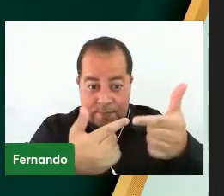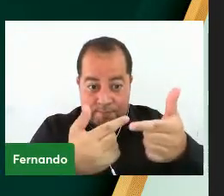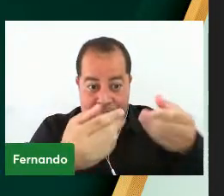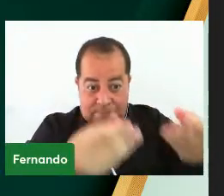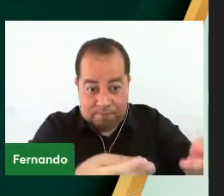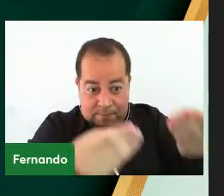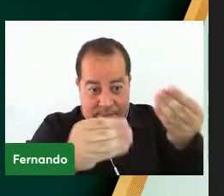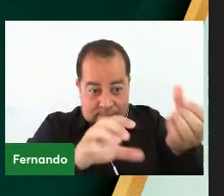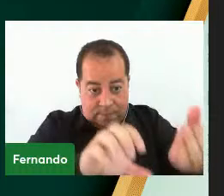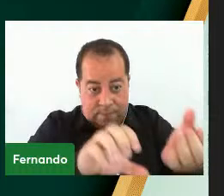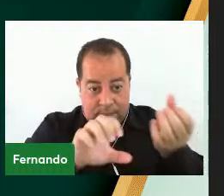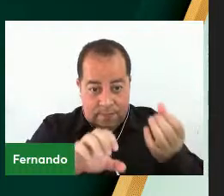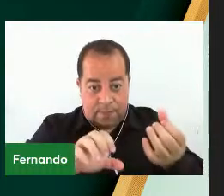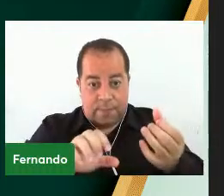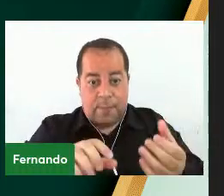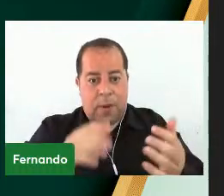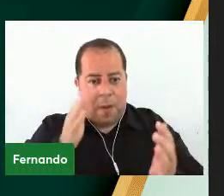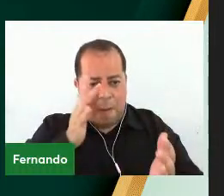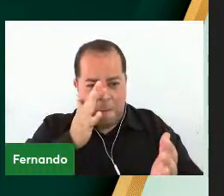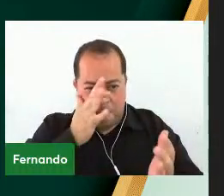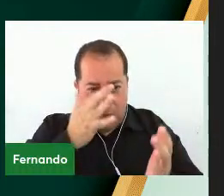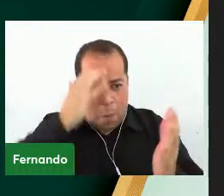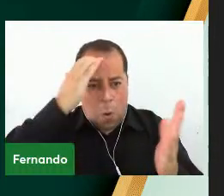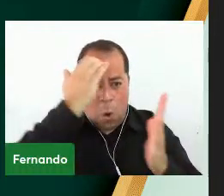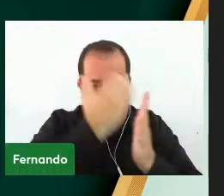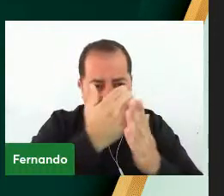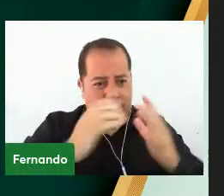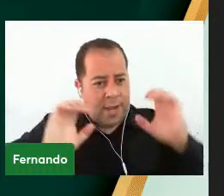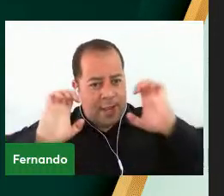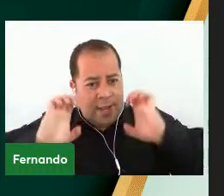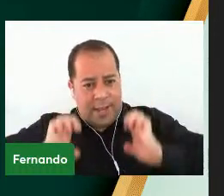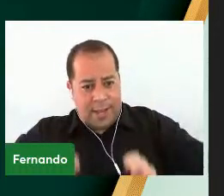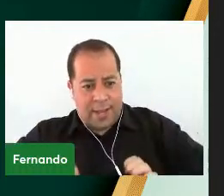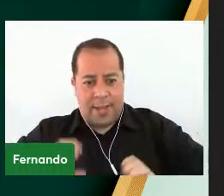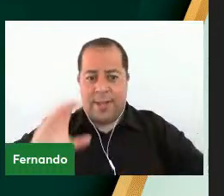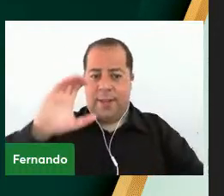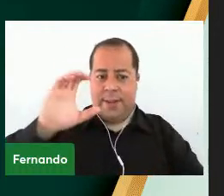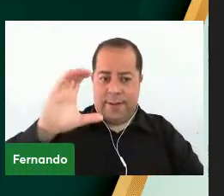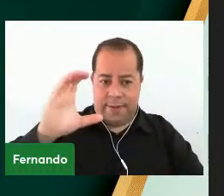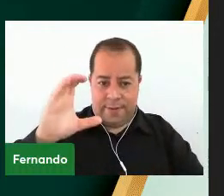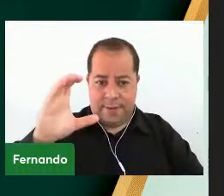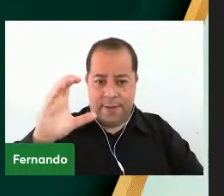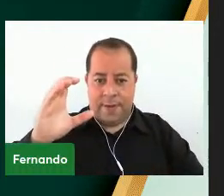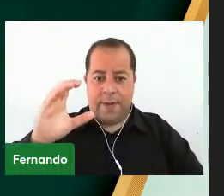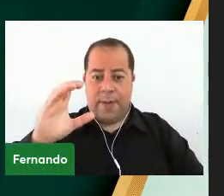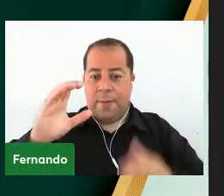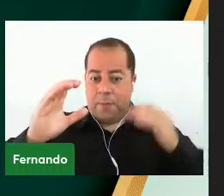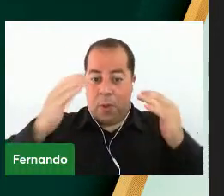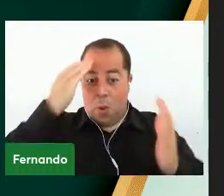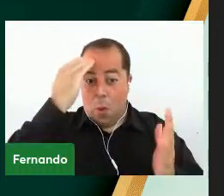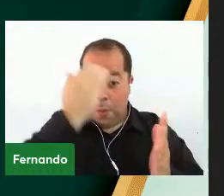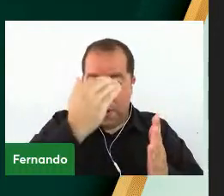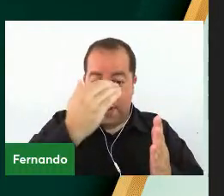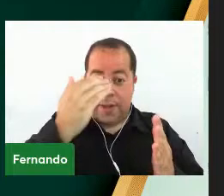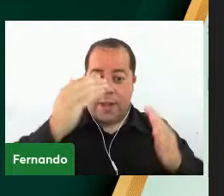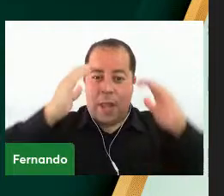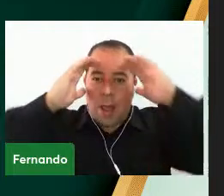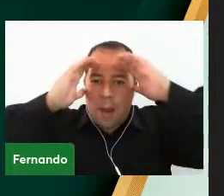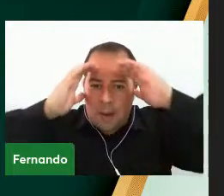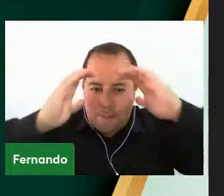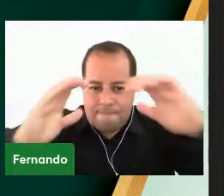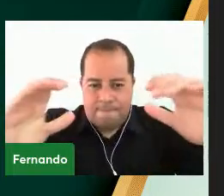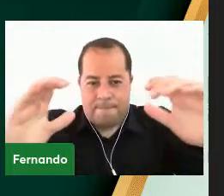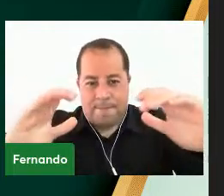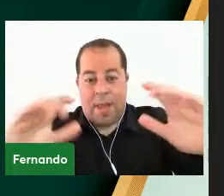conferido. Ser fiel aos preceitos da ética e da ciência, aplicando os princípios de respeito